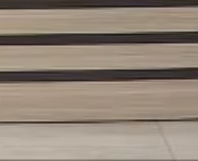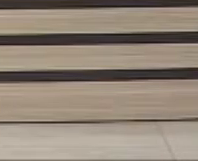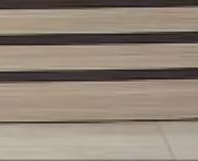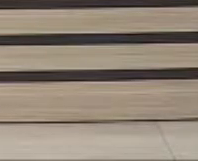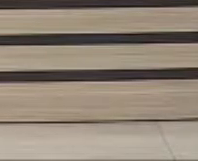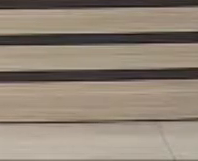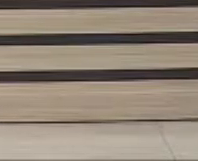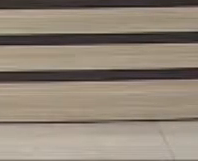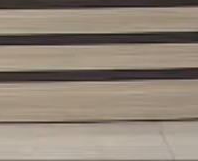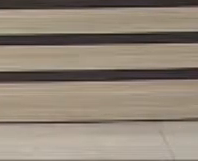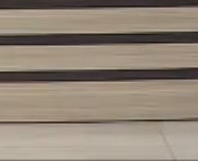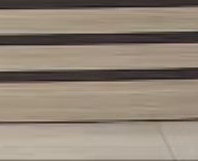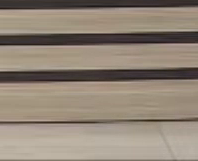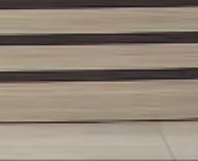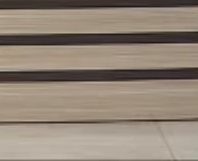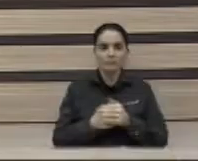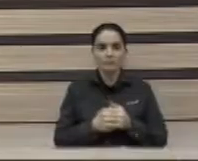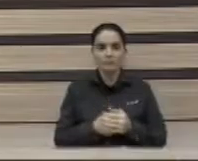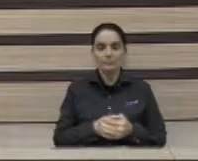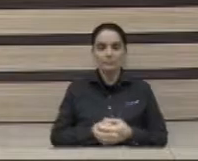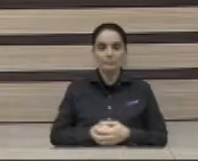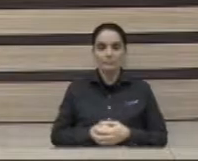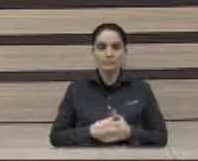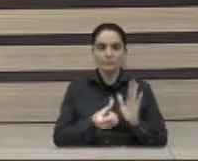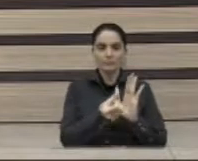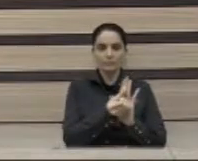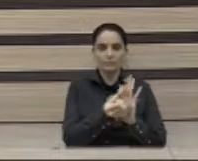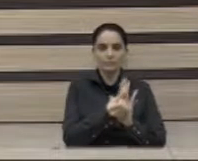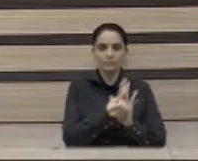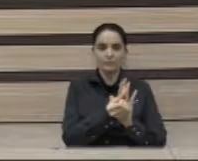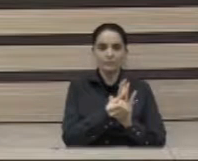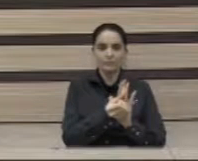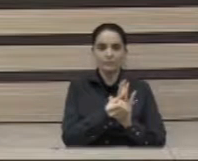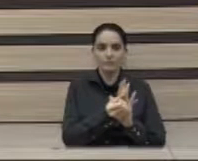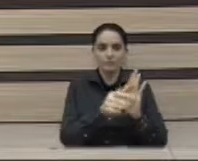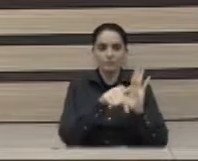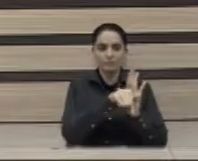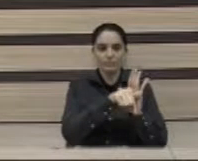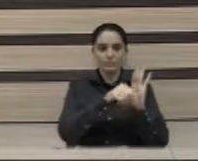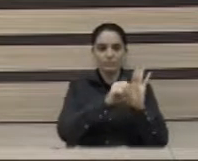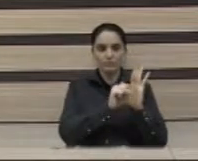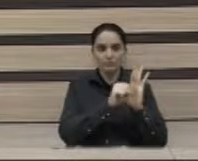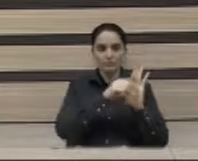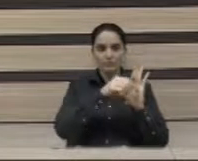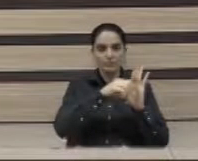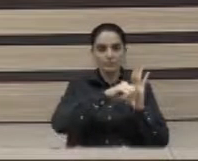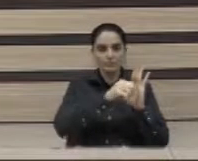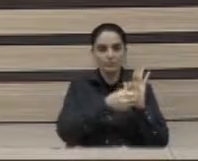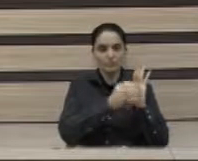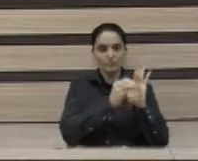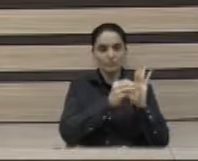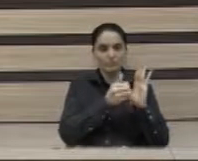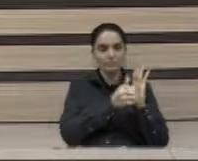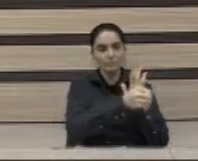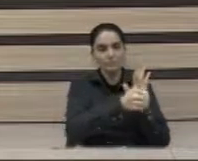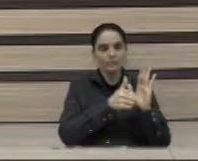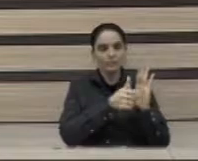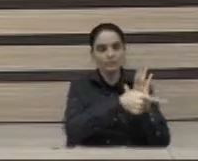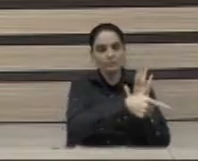Apreciaremos agora, senhores, o item 6º da pauta, 7º, 8º, 9º, 10º,